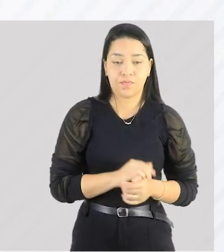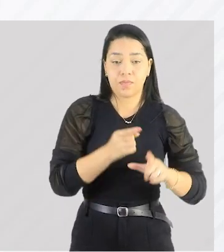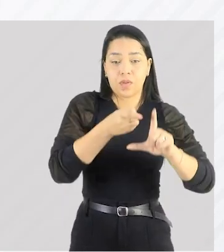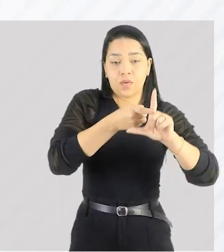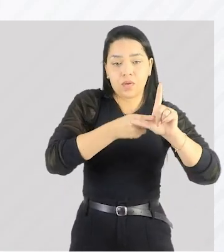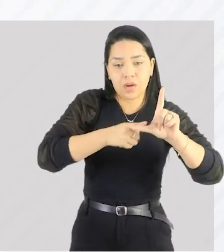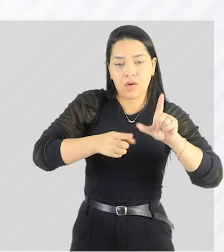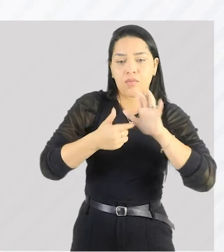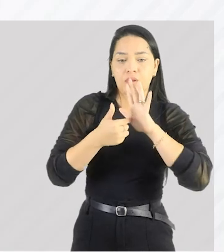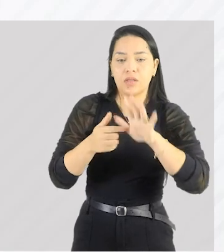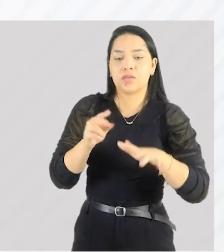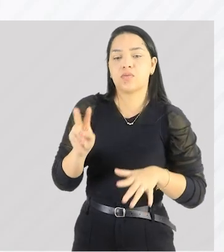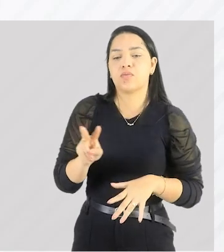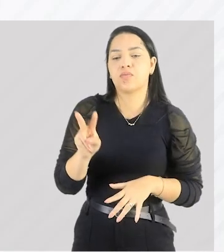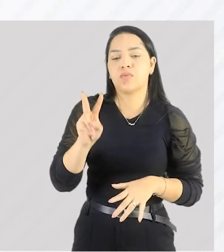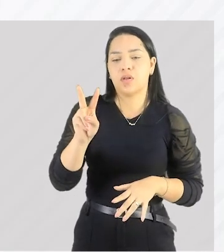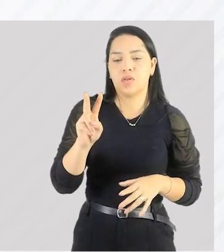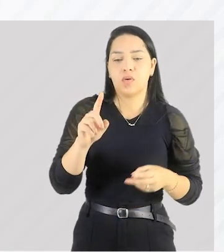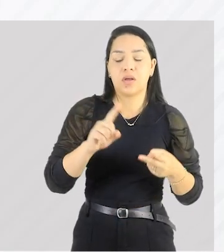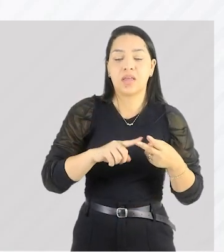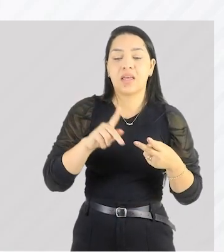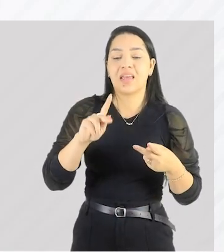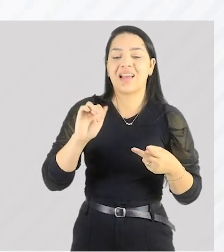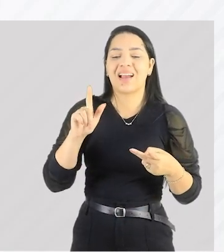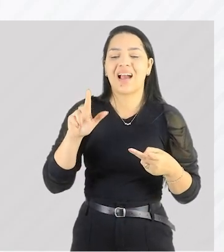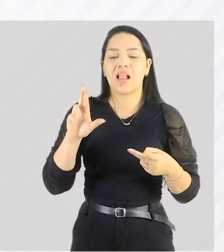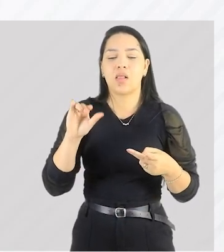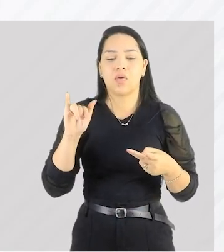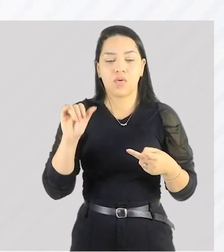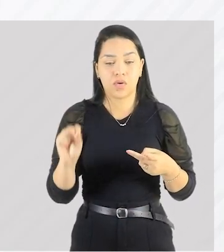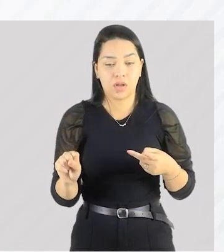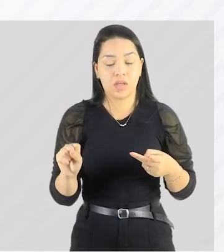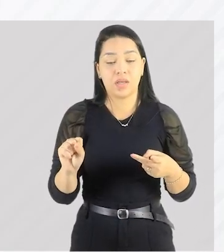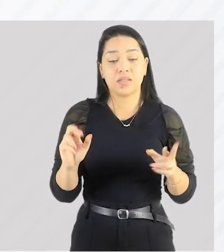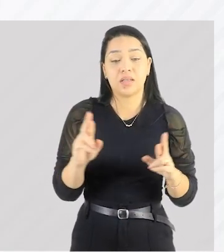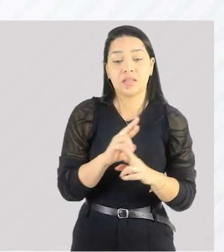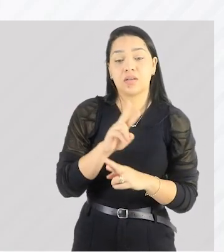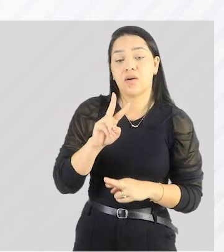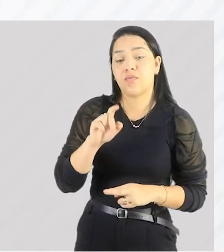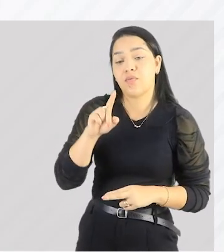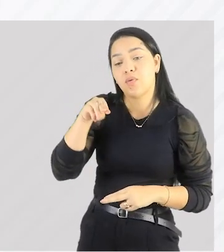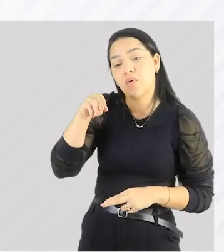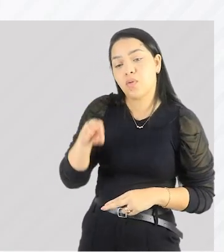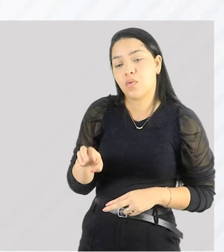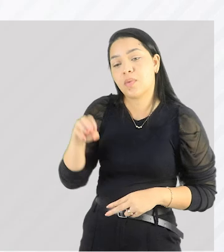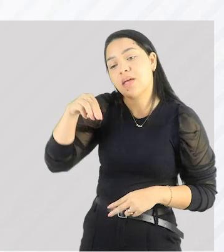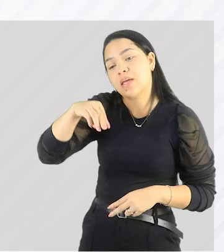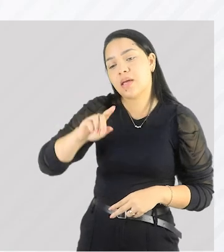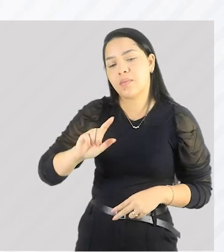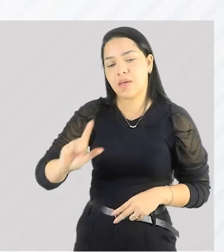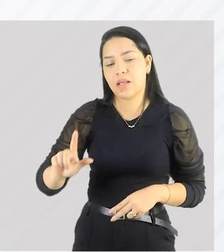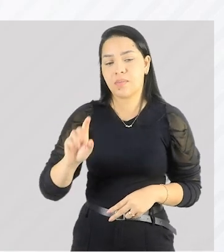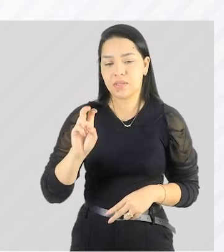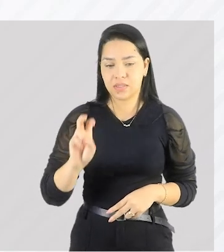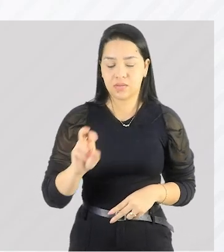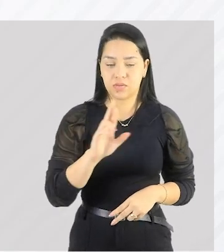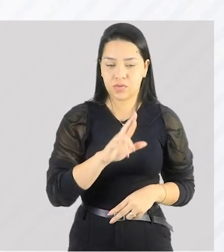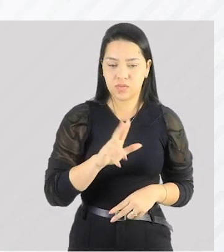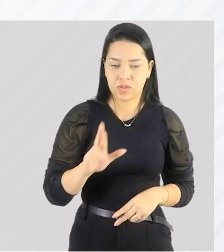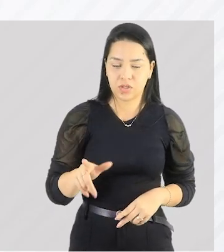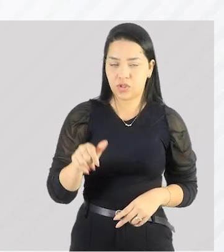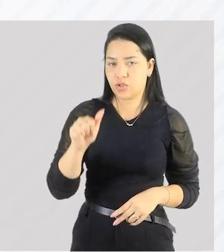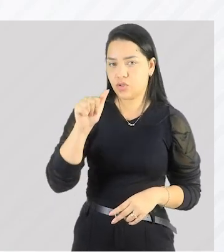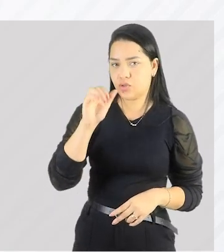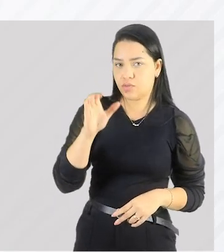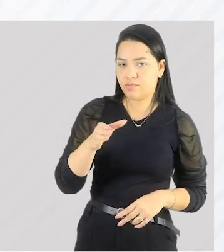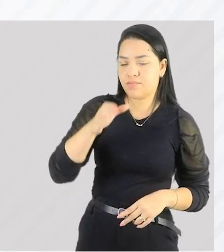do consumo calórico. O gráfico fornece o valor energético em quilocal, em